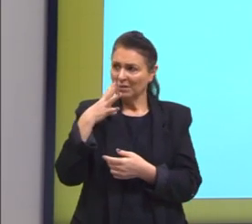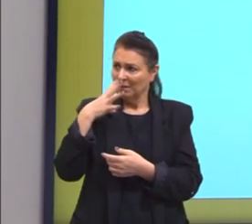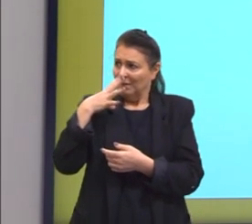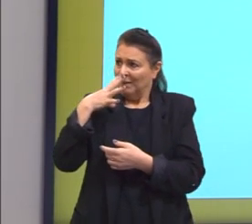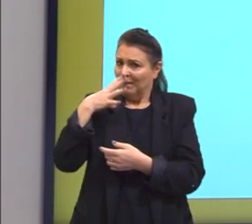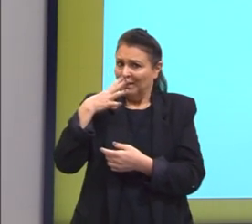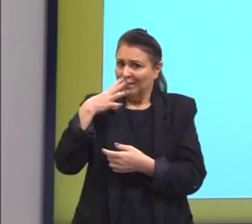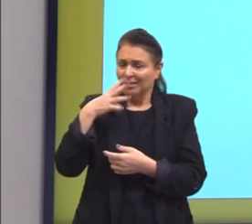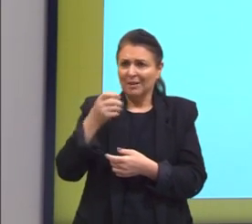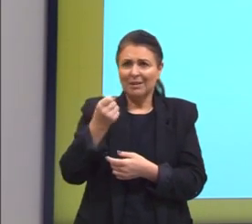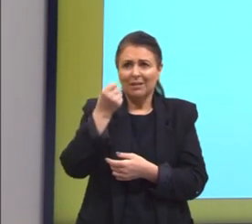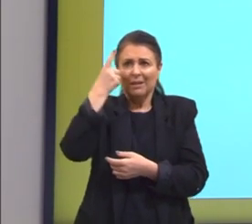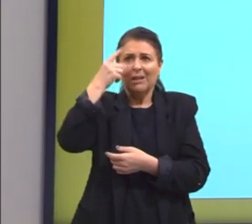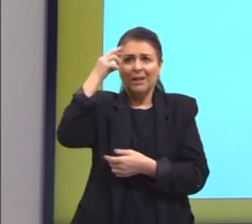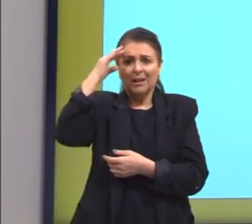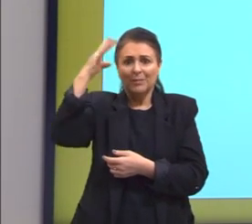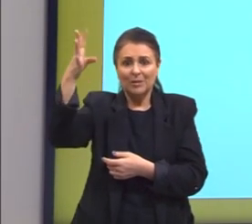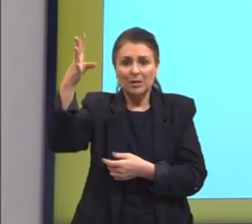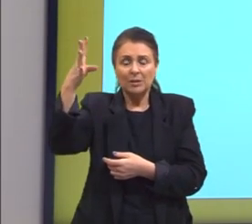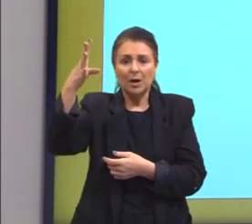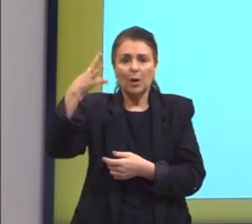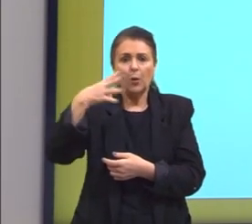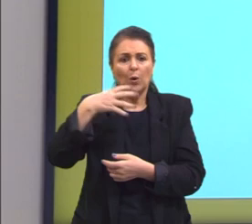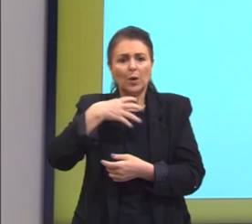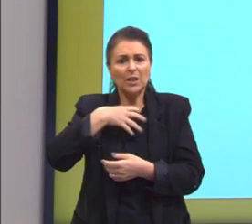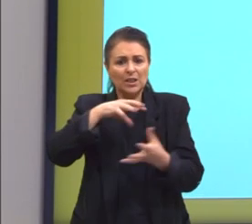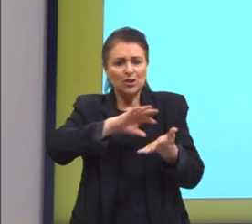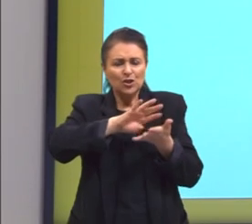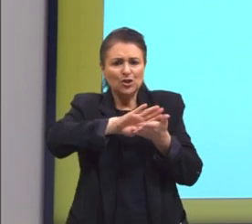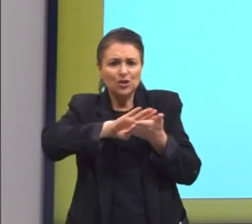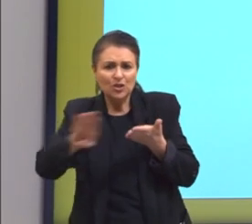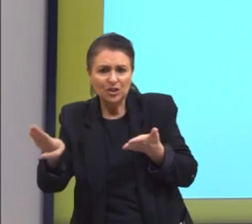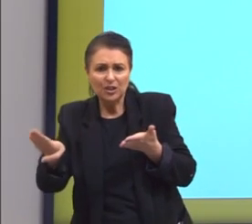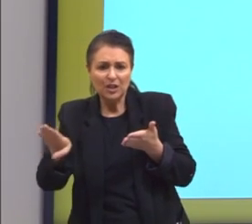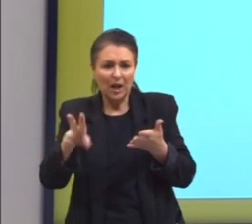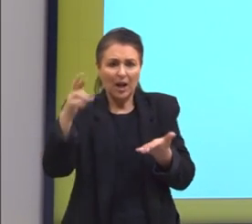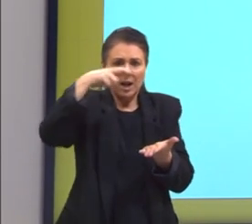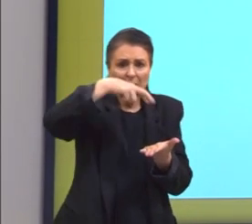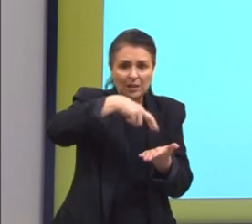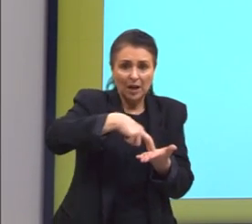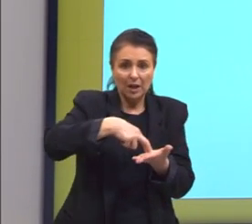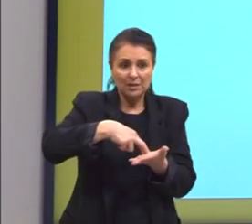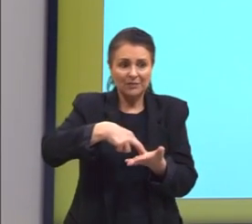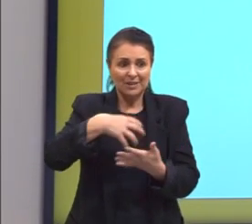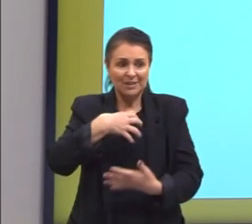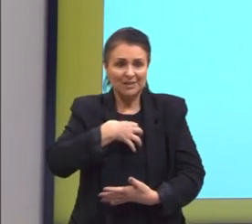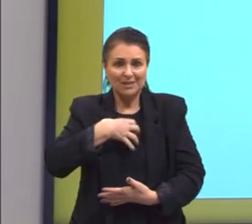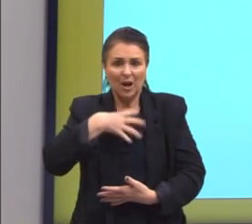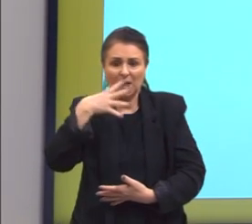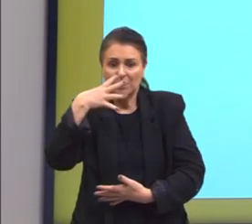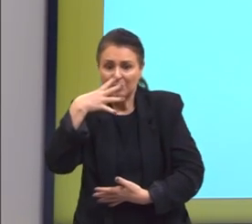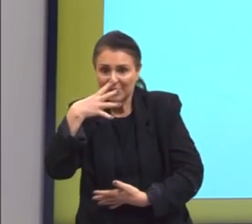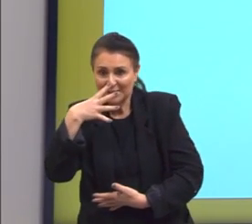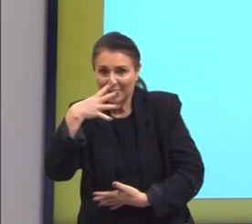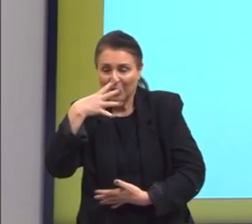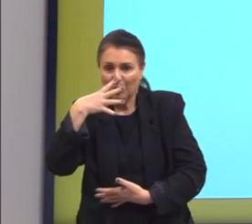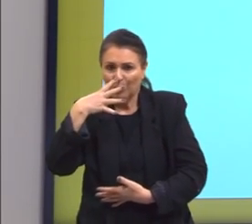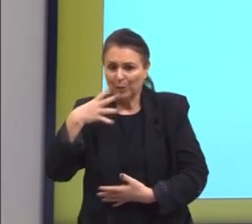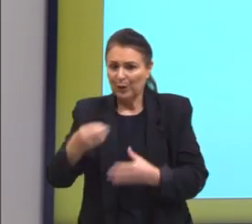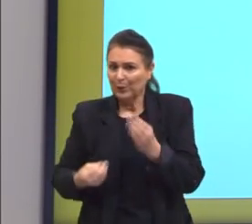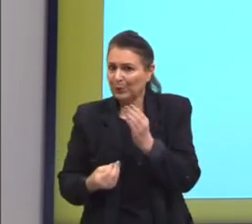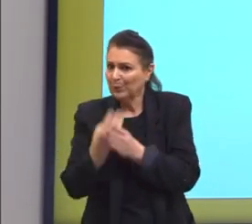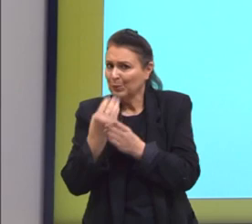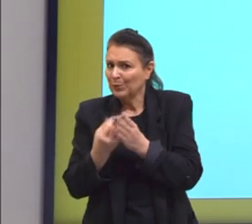imaginação e promovem o deslocamento da realidade deixando a sensação de admiração pelo produto como